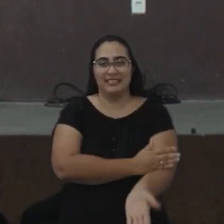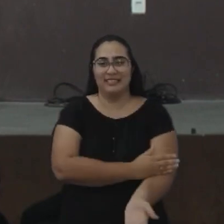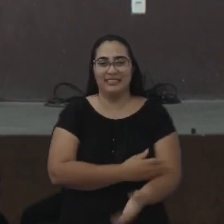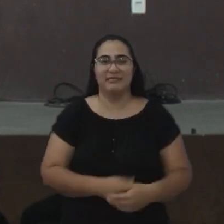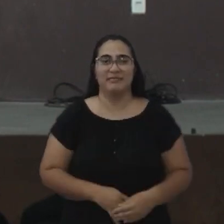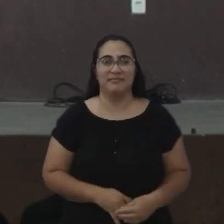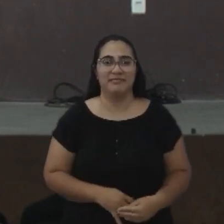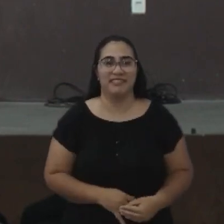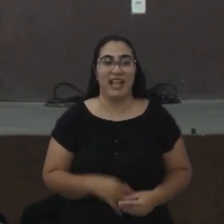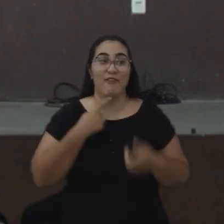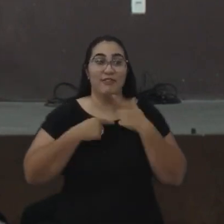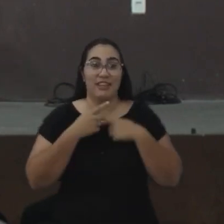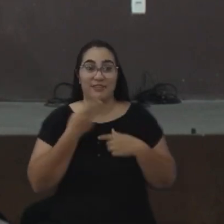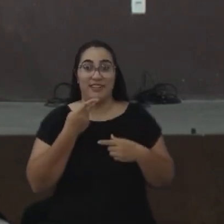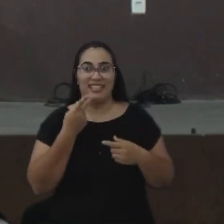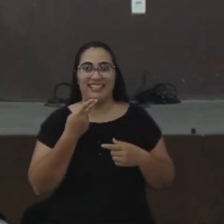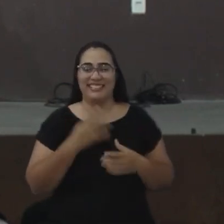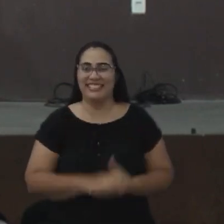vontade de falar era muito grande.